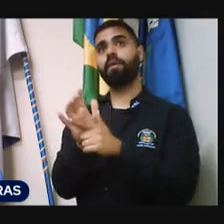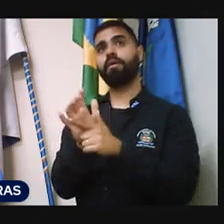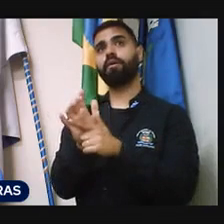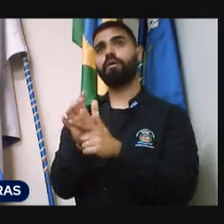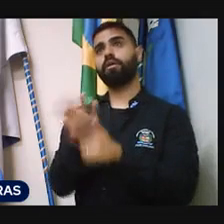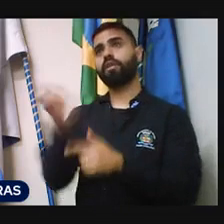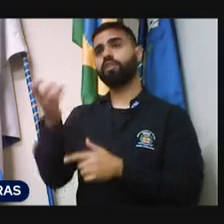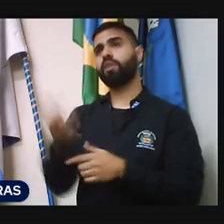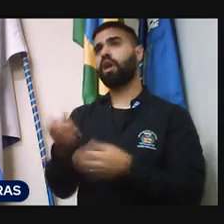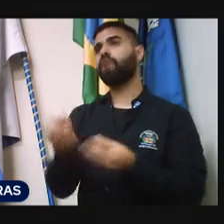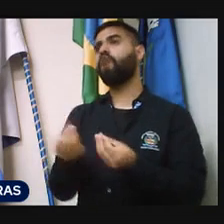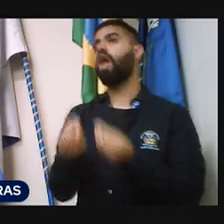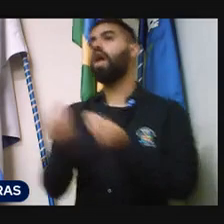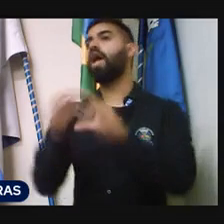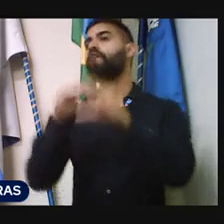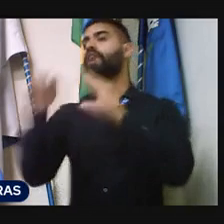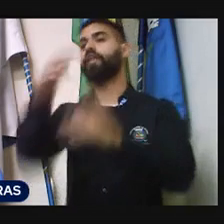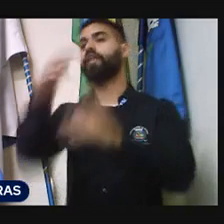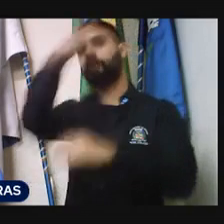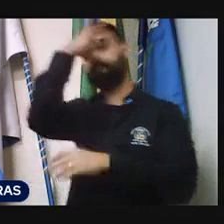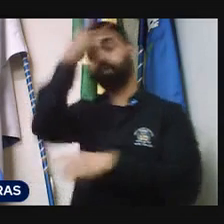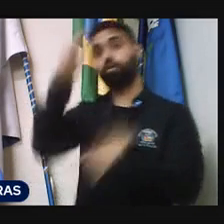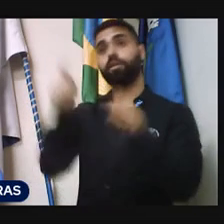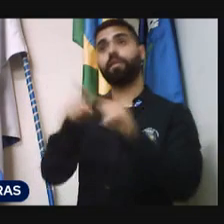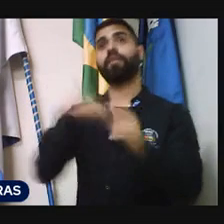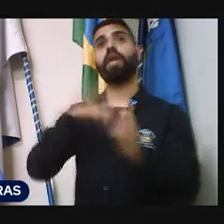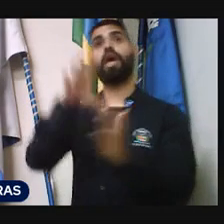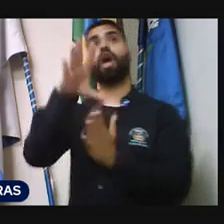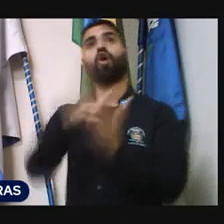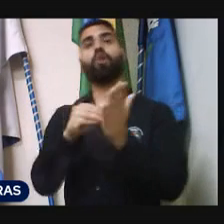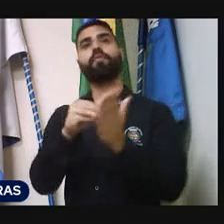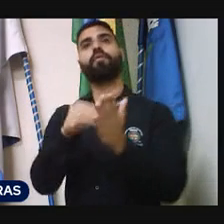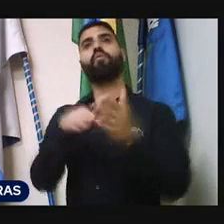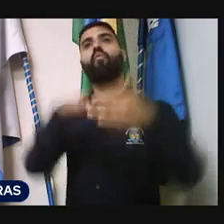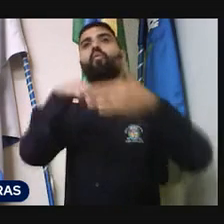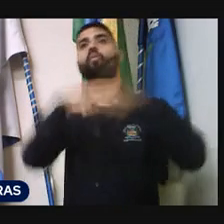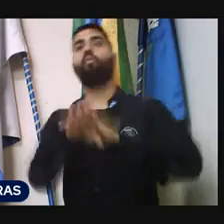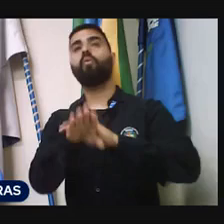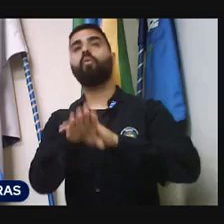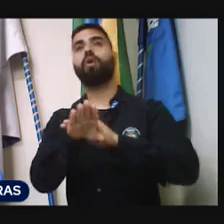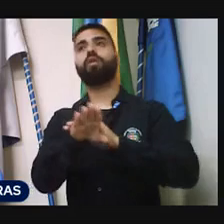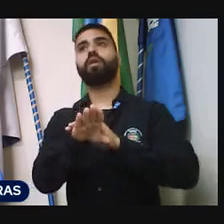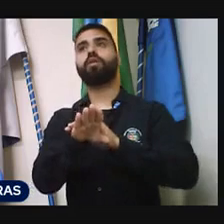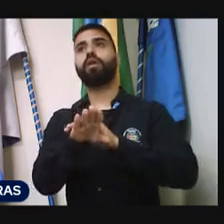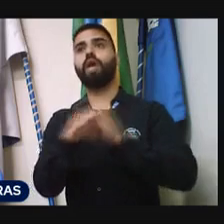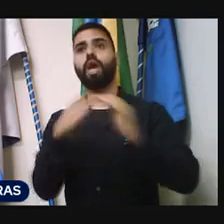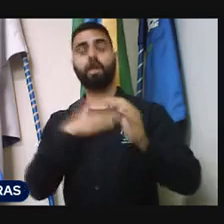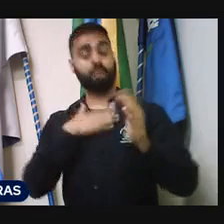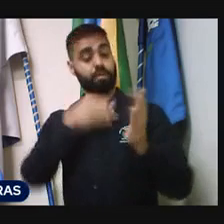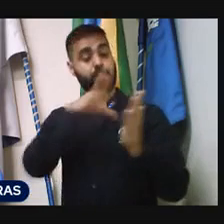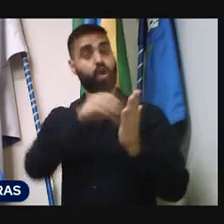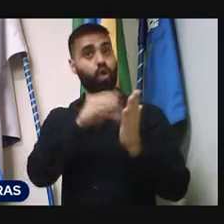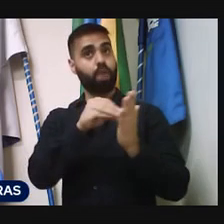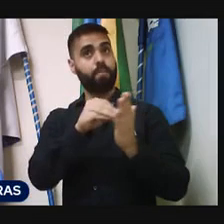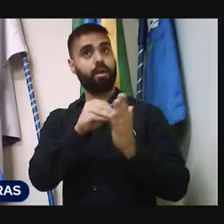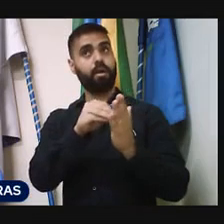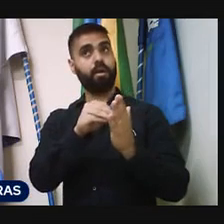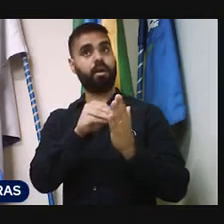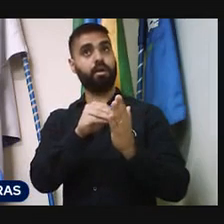prestação de contas enviada à prefeitura bem como a coca fica arquivada no hospital a minha conta não vejo eu eu vou eu vou pedir o